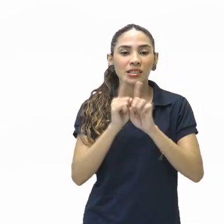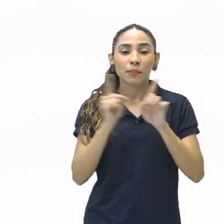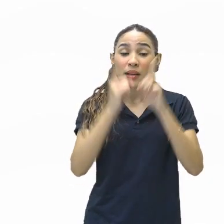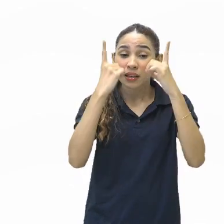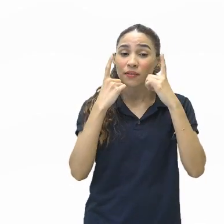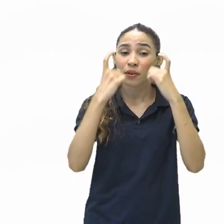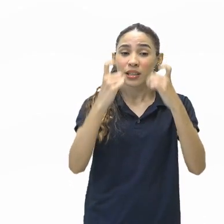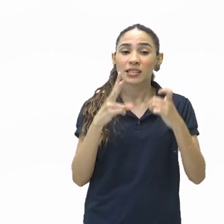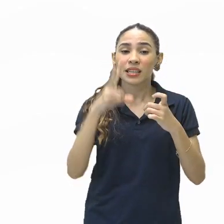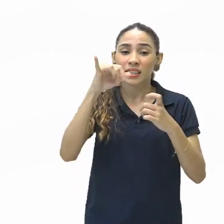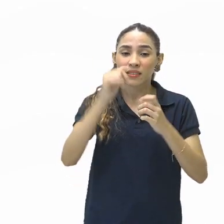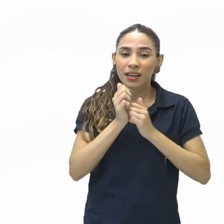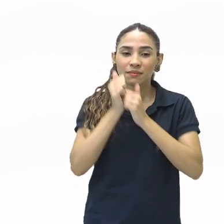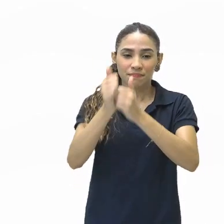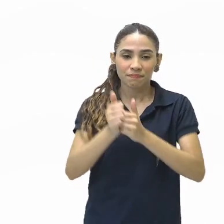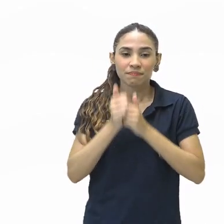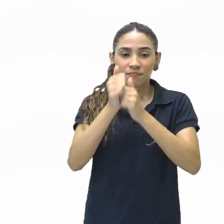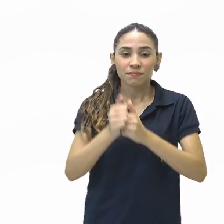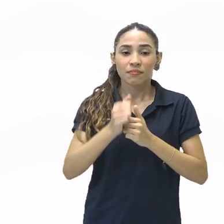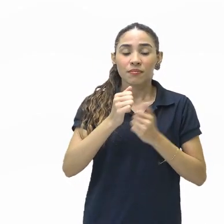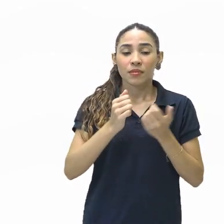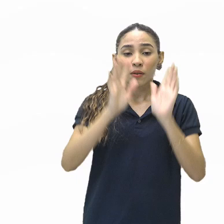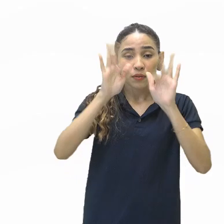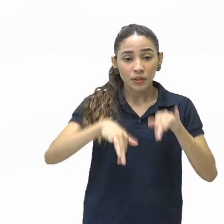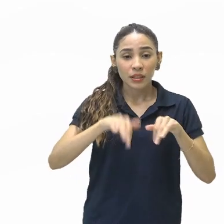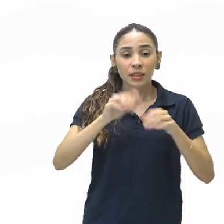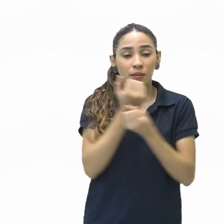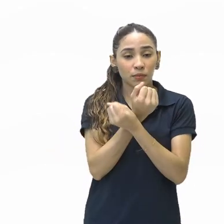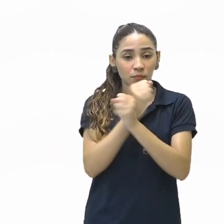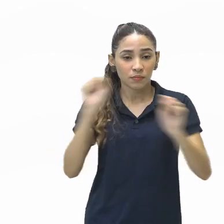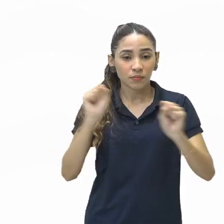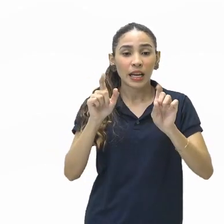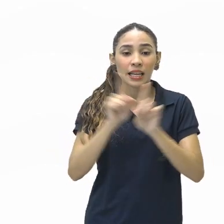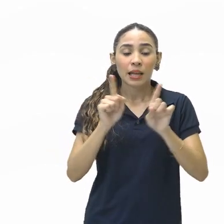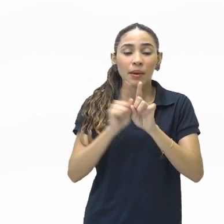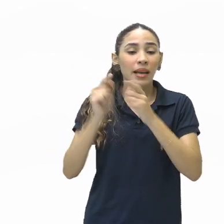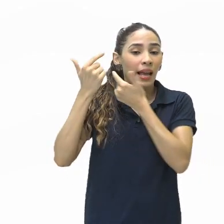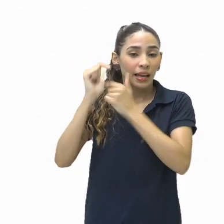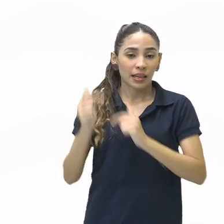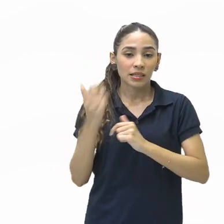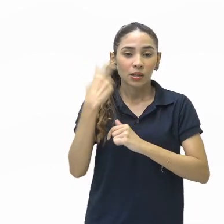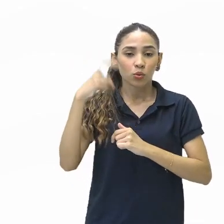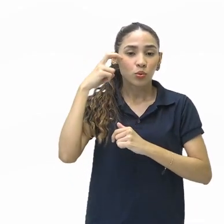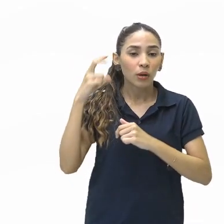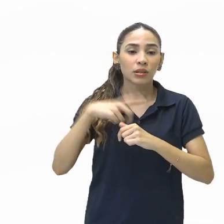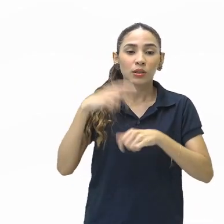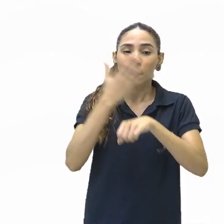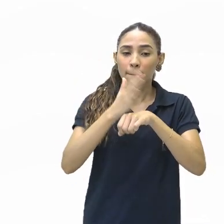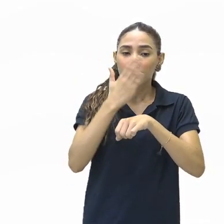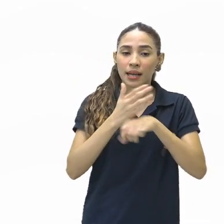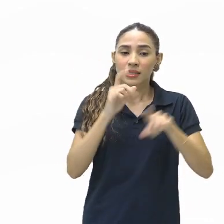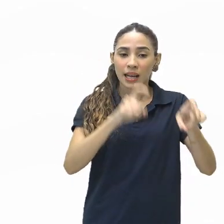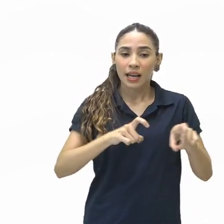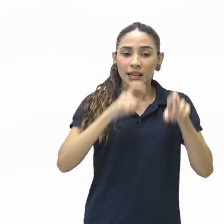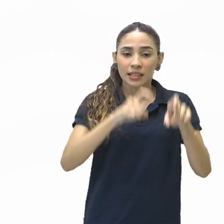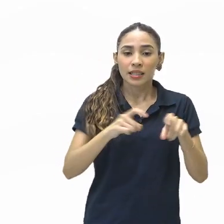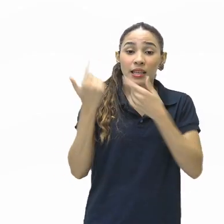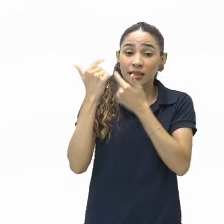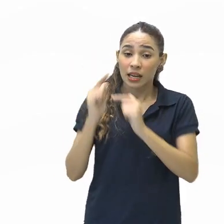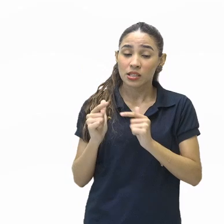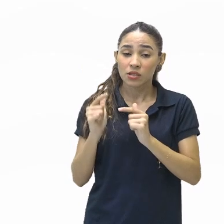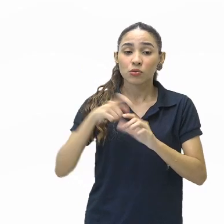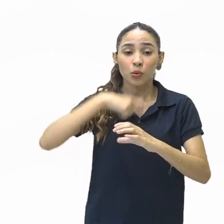vão persistir no pós-abolição e também a herança cultural com práticas agrícolas,